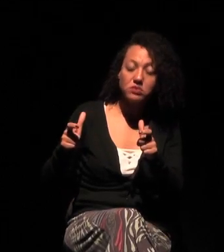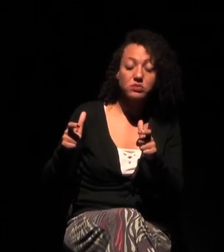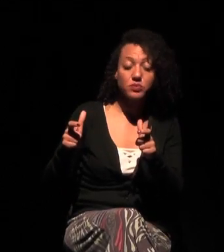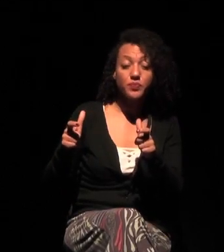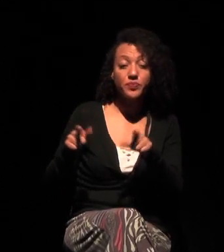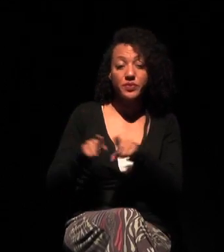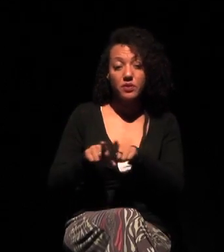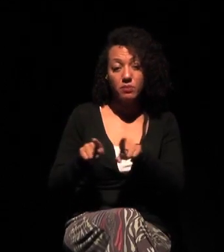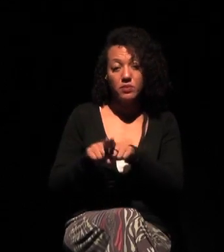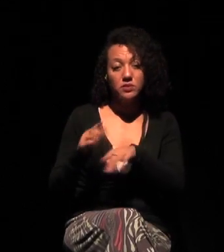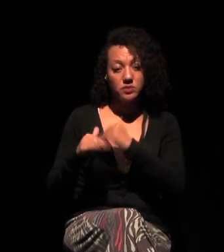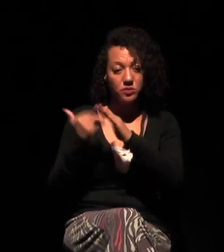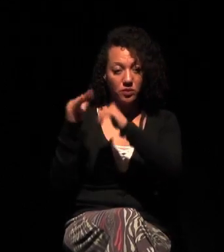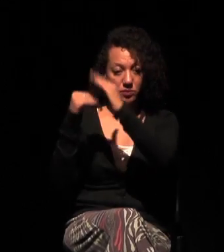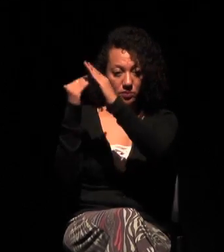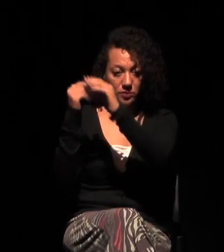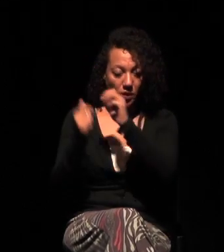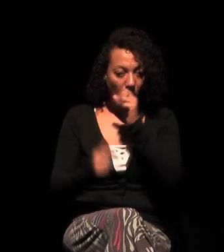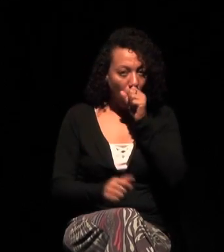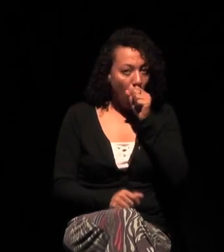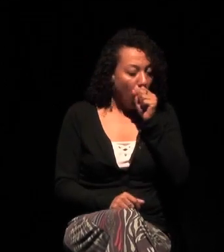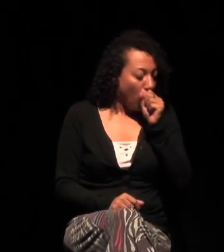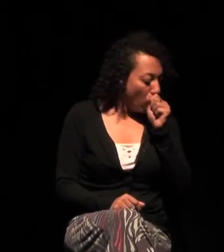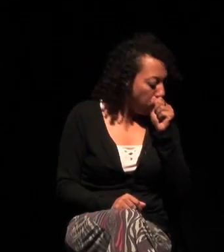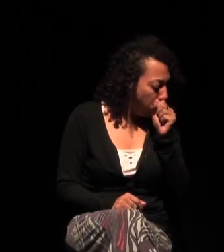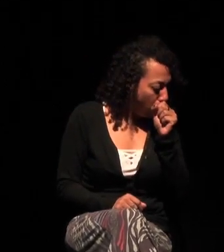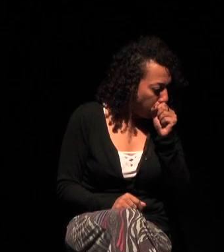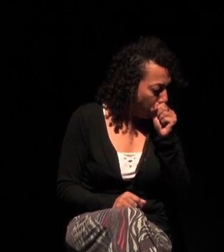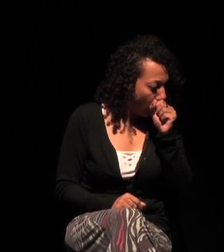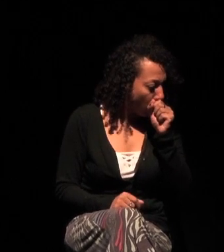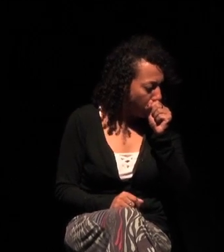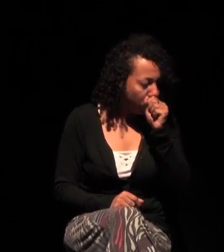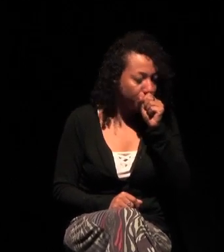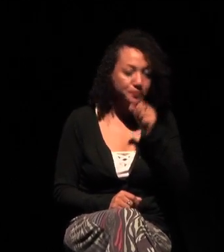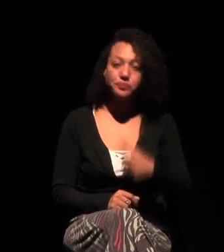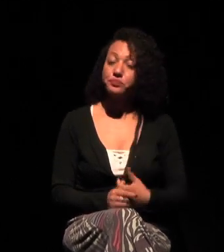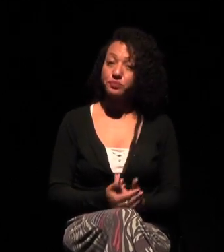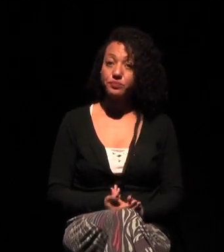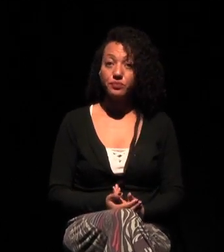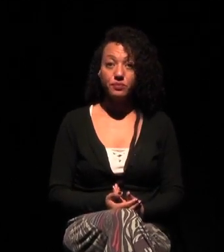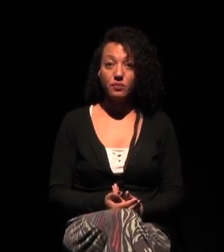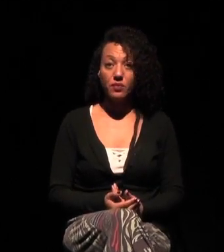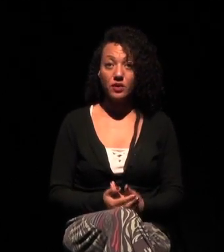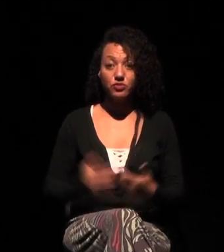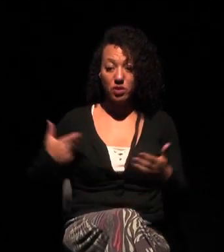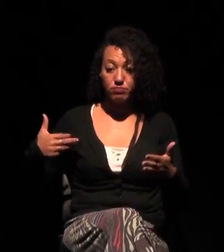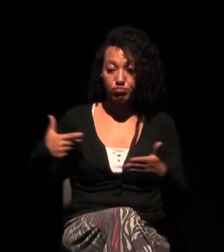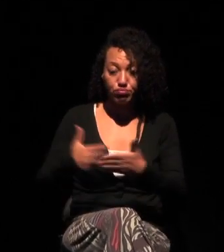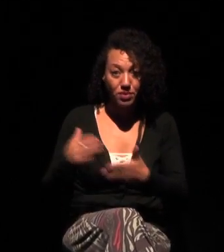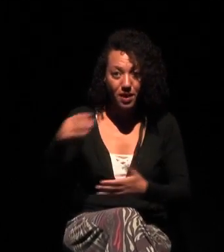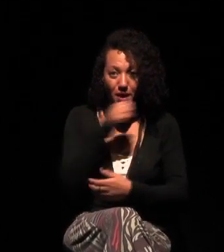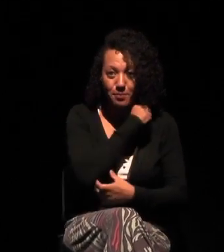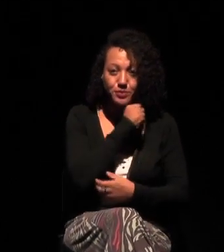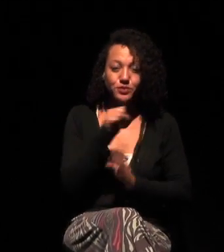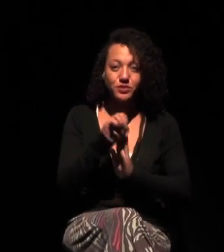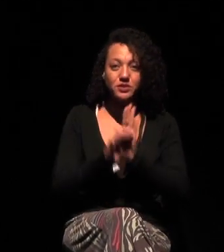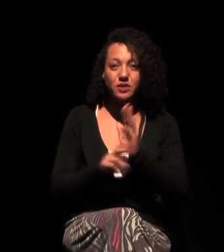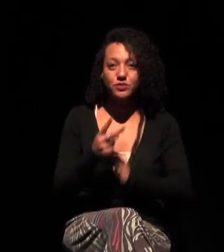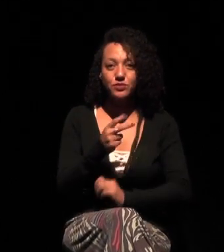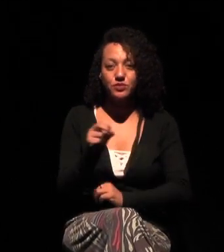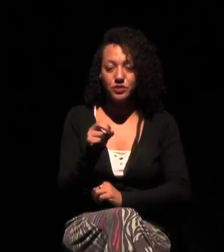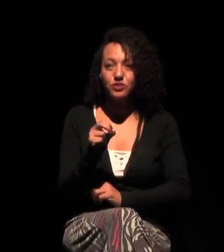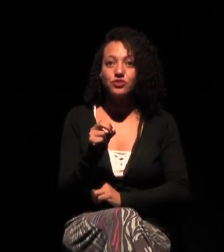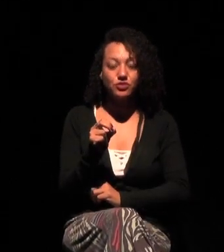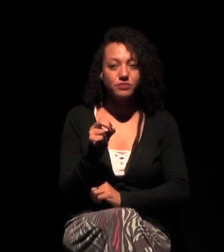do desenvolvimento tanto rapidamente chegamos às últimas décadas do século 20 ela já foram aqui